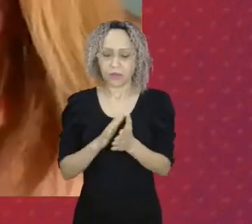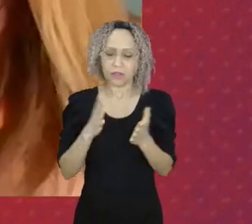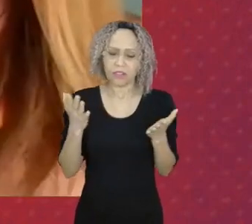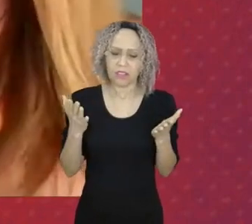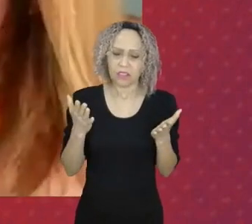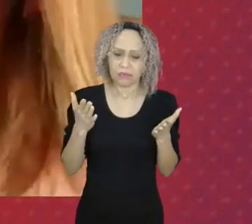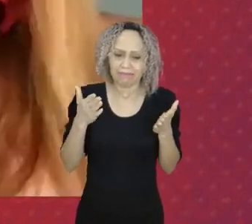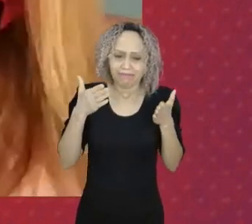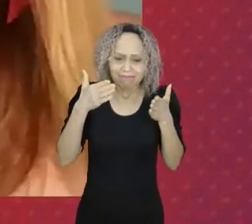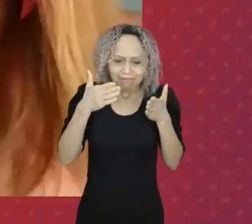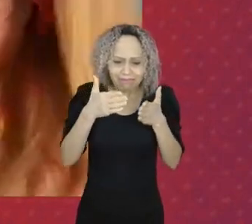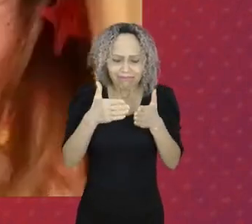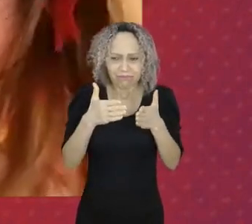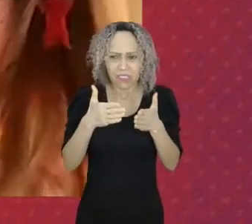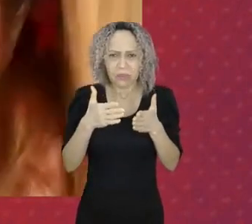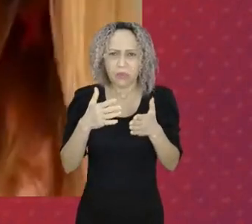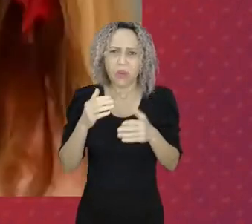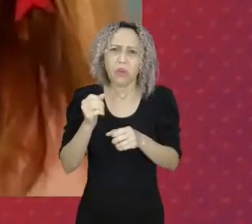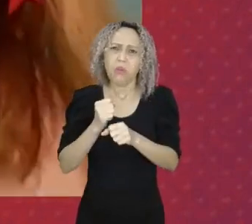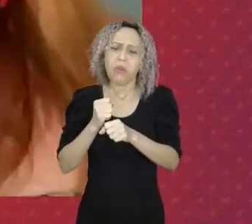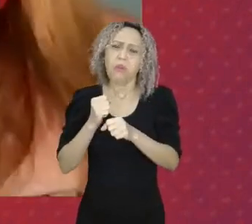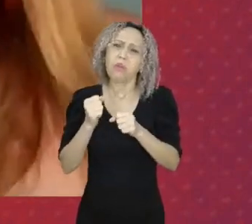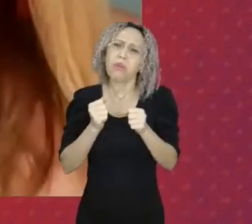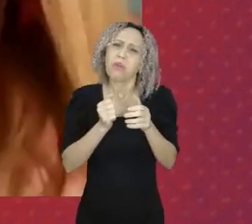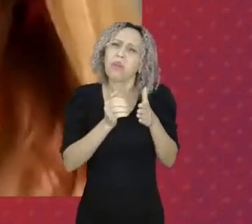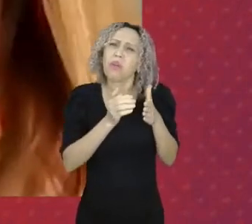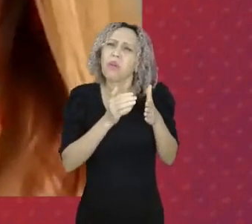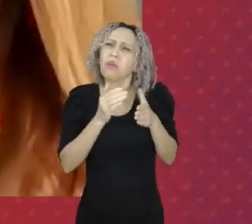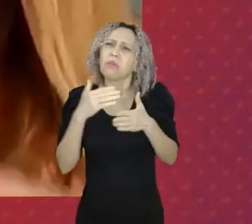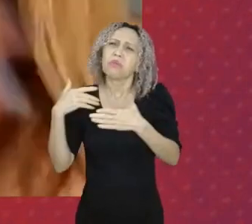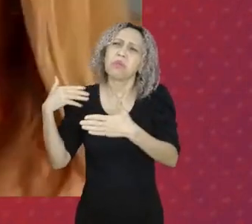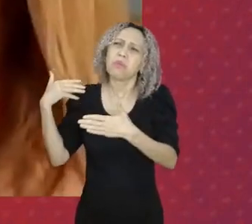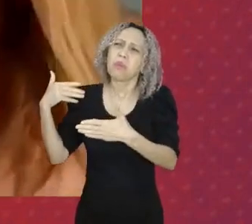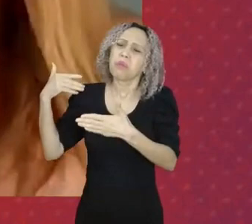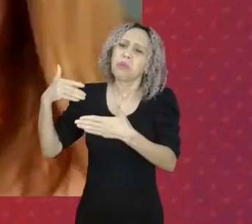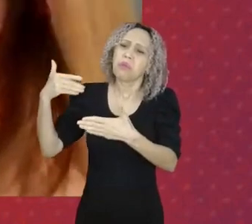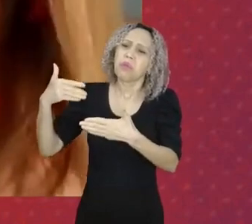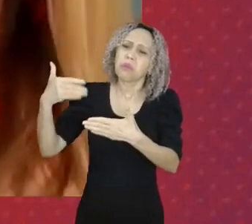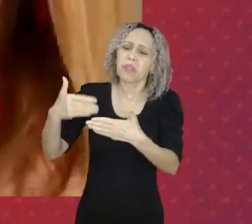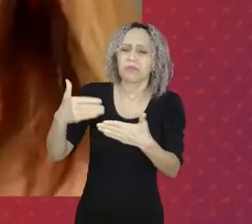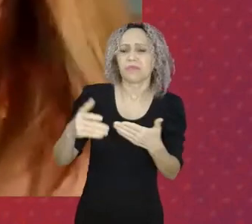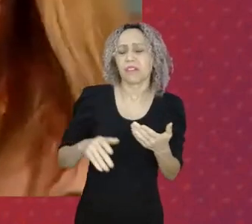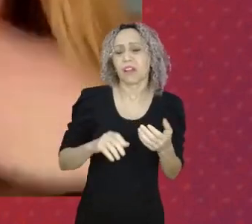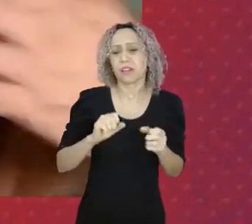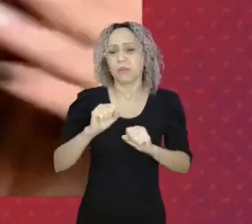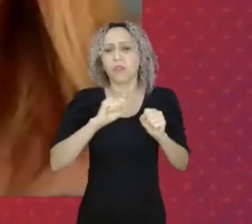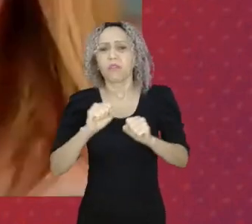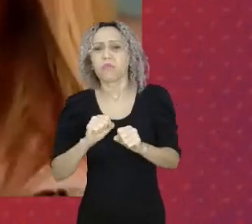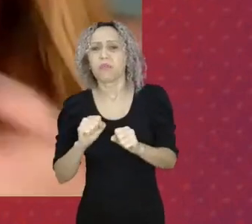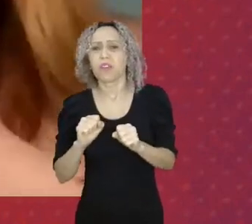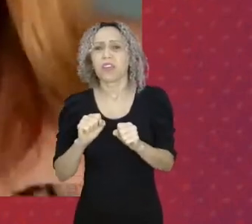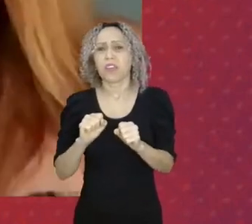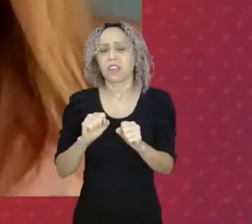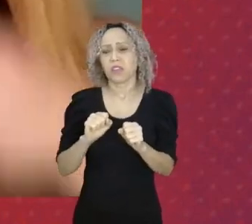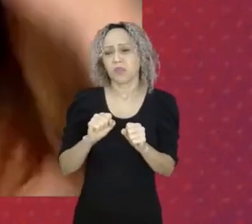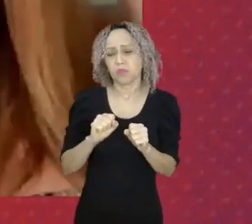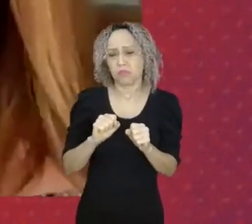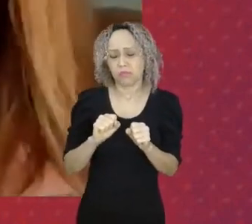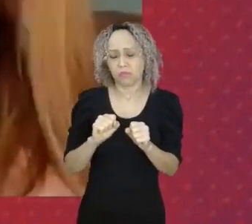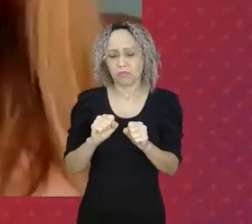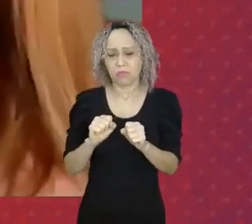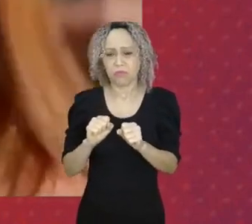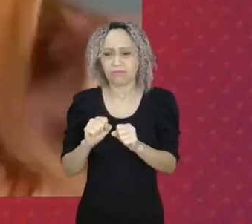foi chamado esse movimento de movimento homossexual, de movimento, né, gay, invisibilizando,